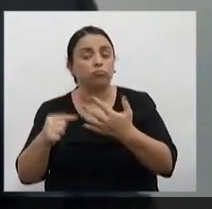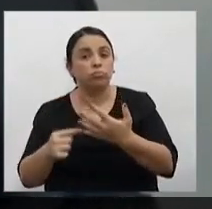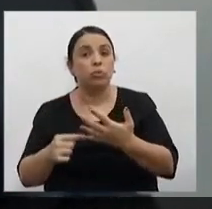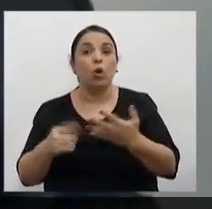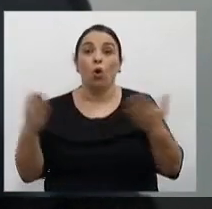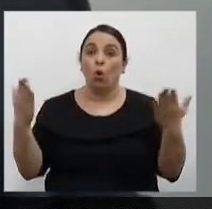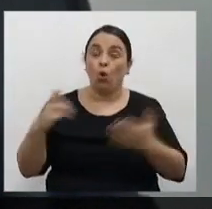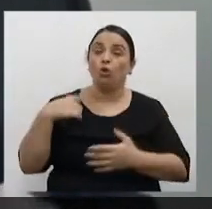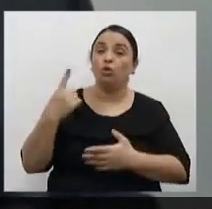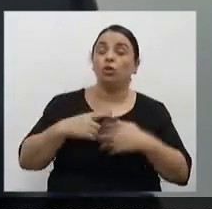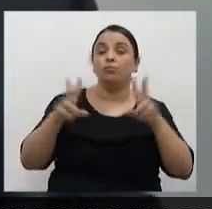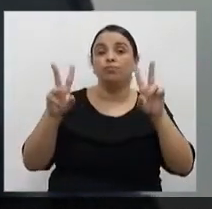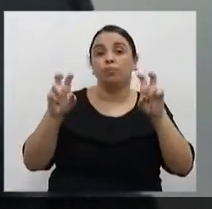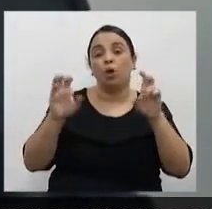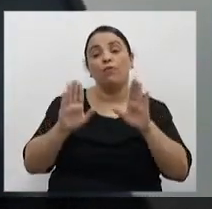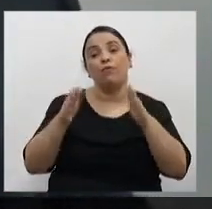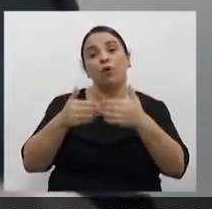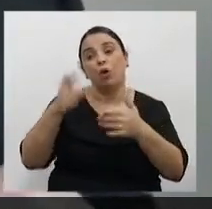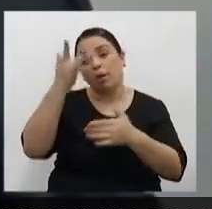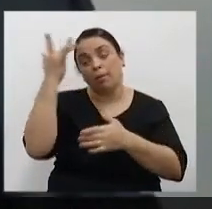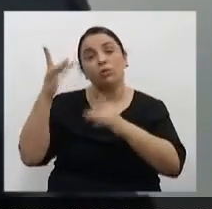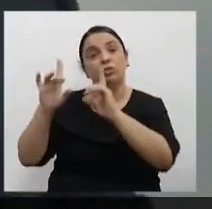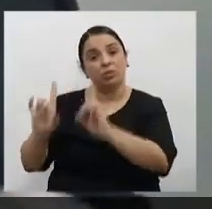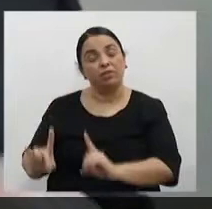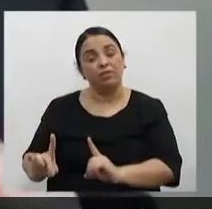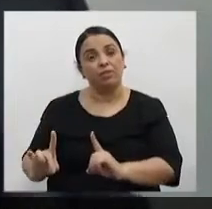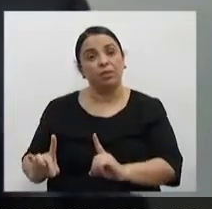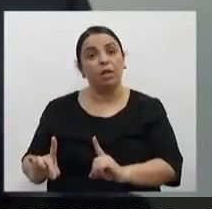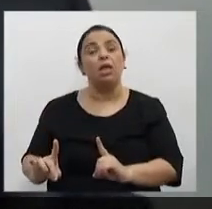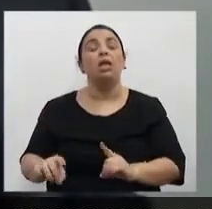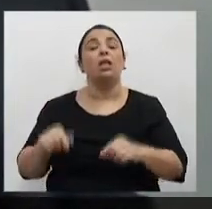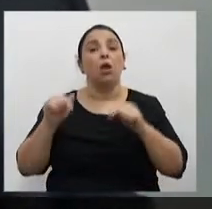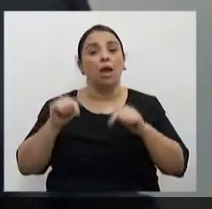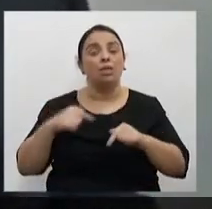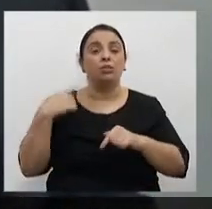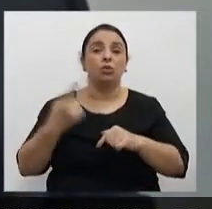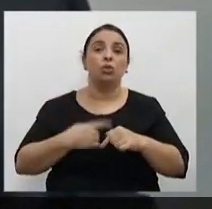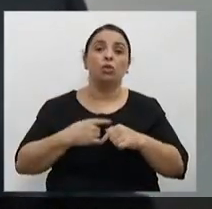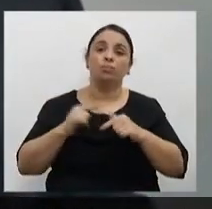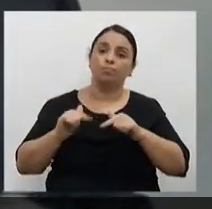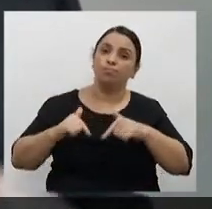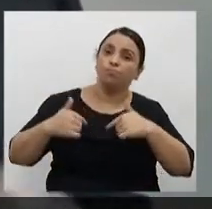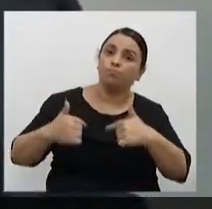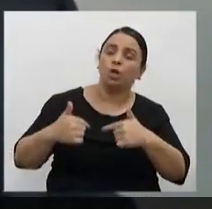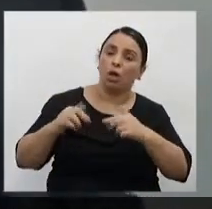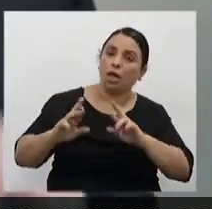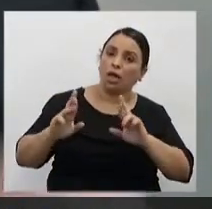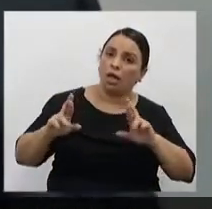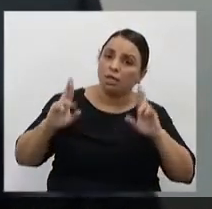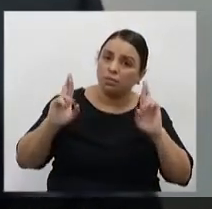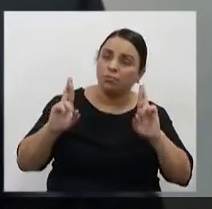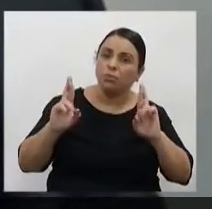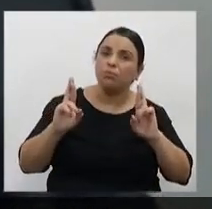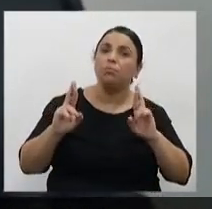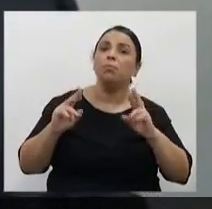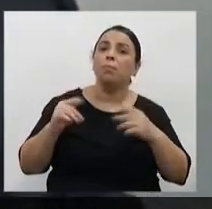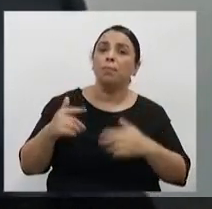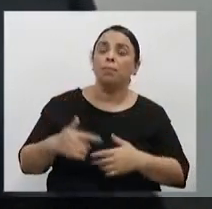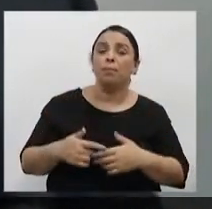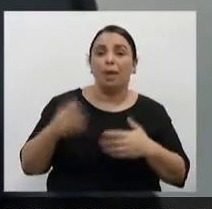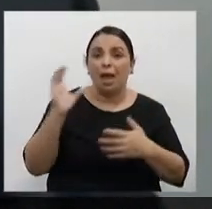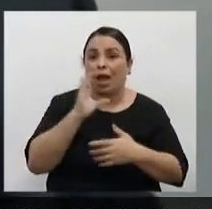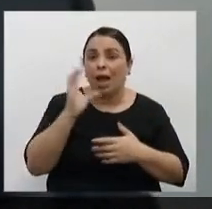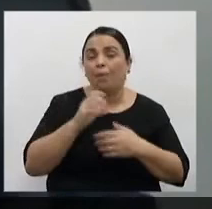deficiência. Então, esse será o nosso papel urgente para ontem, para que possamos levar essa informação ao Ministério